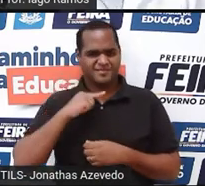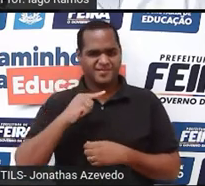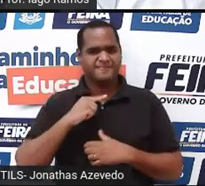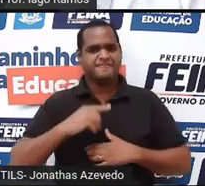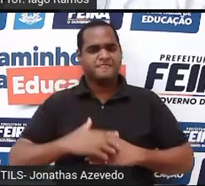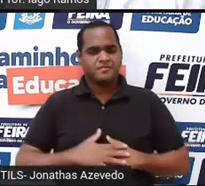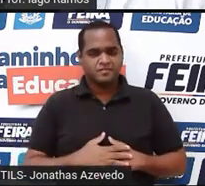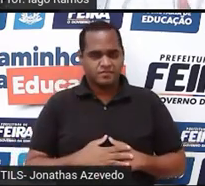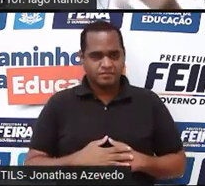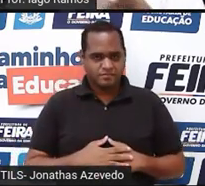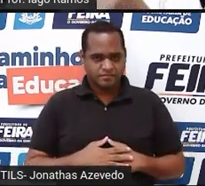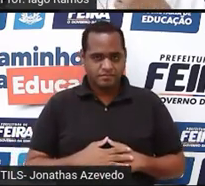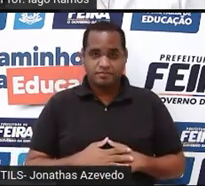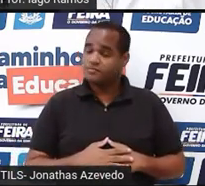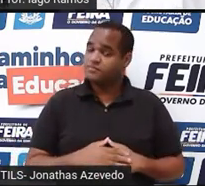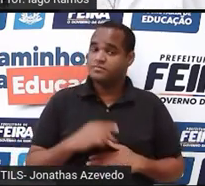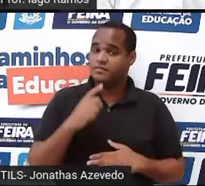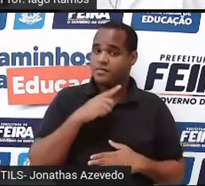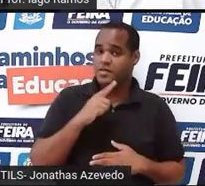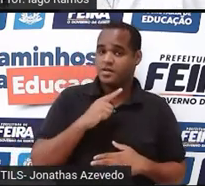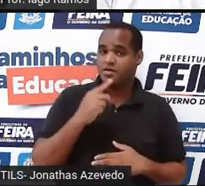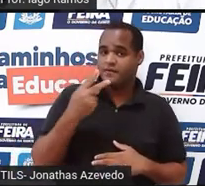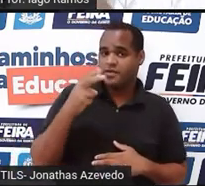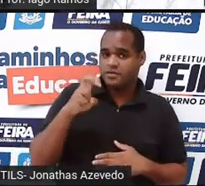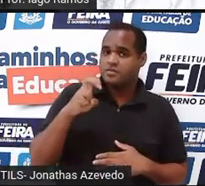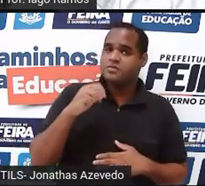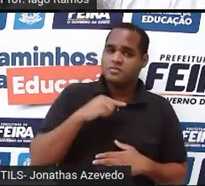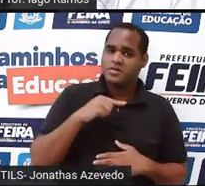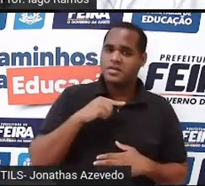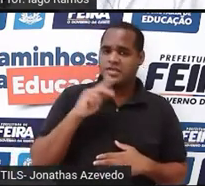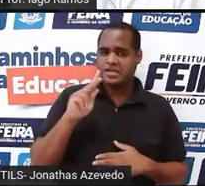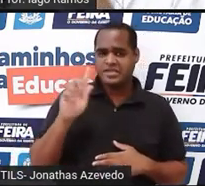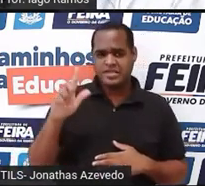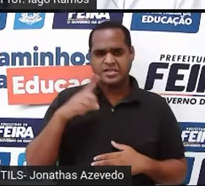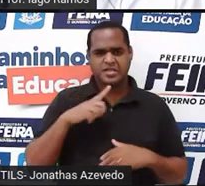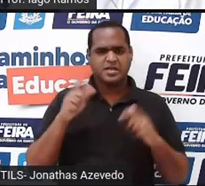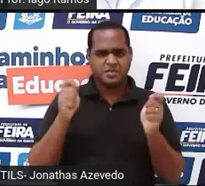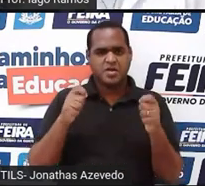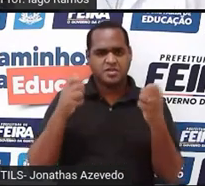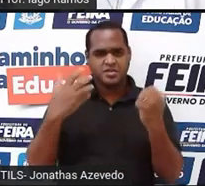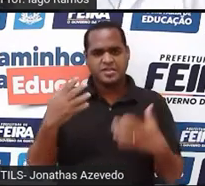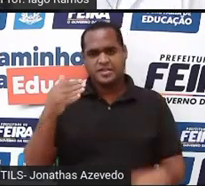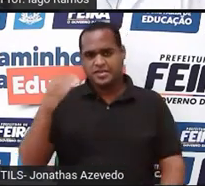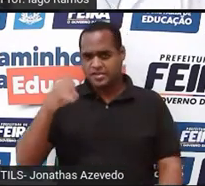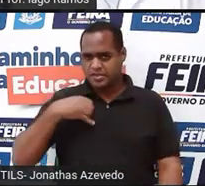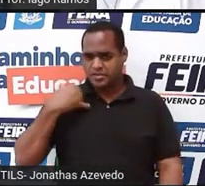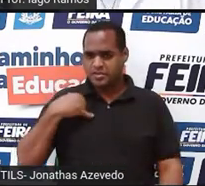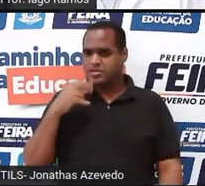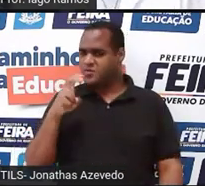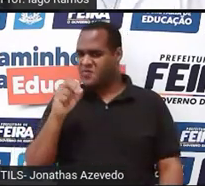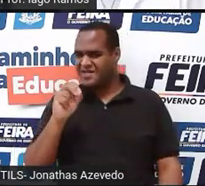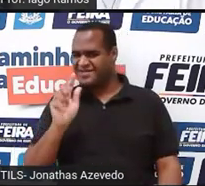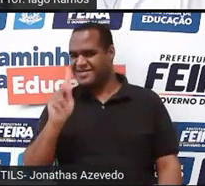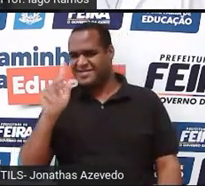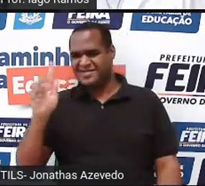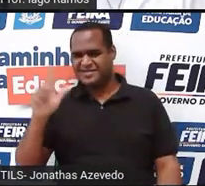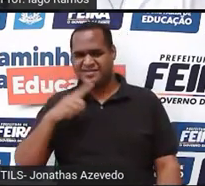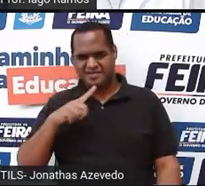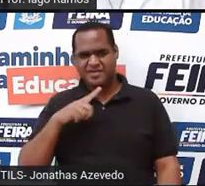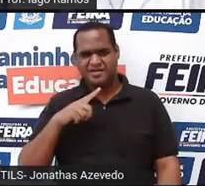se ao 5 a massa dela é 25 é certo acontecer que aos 10 a massa vai ser 50